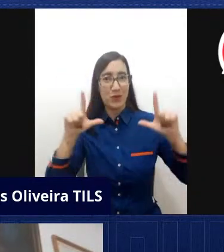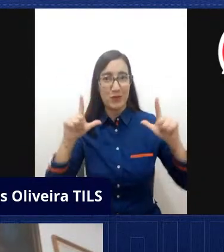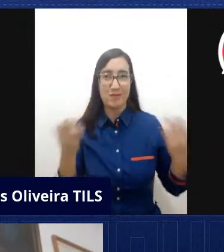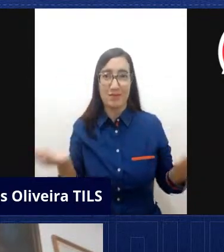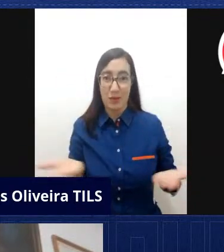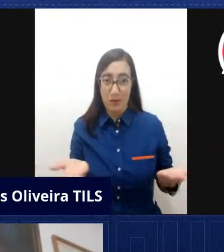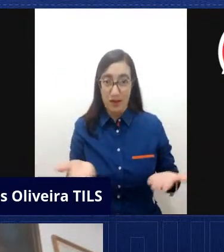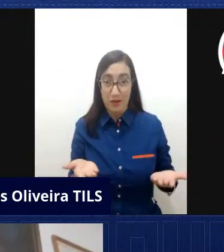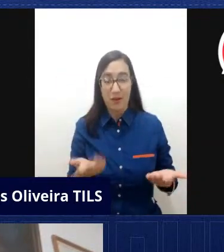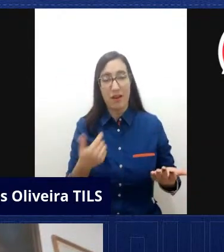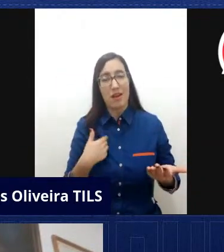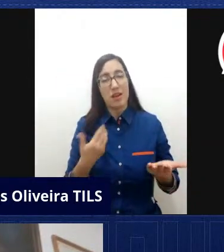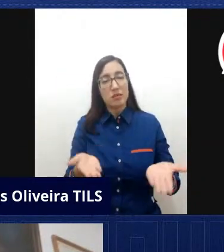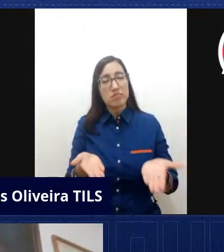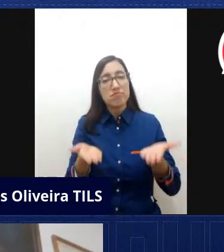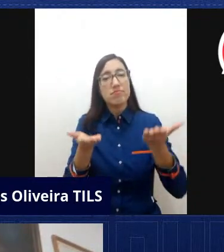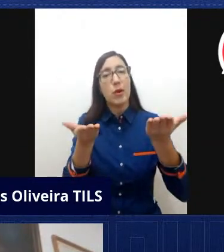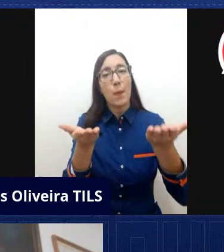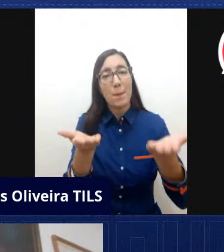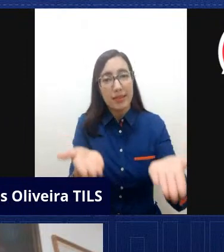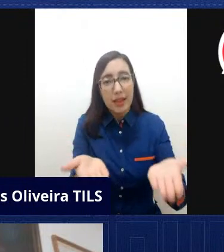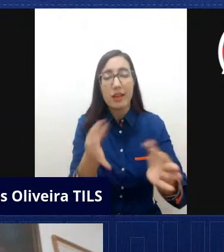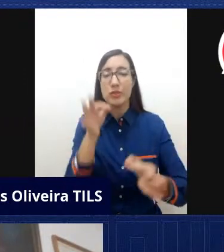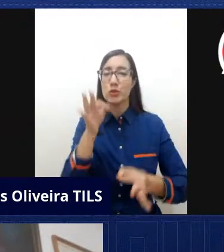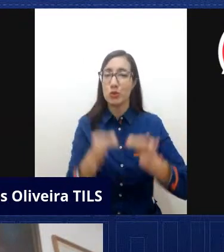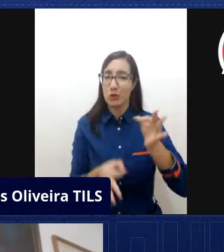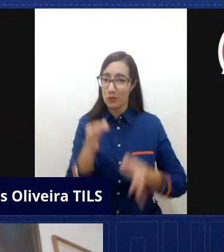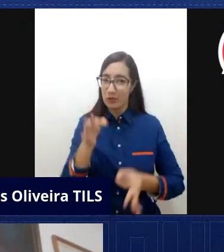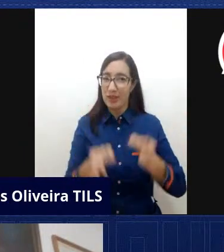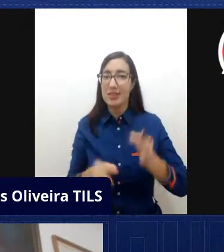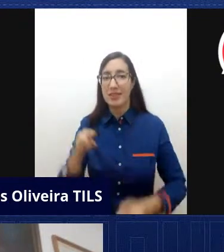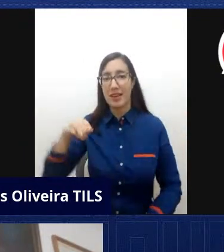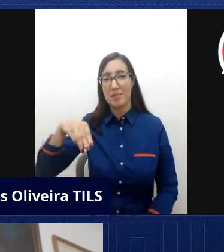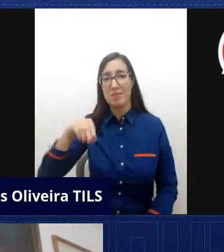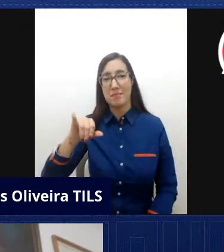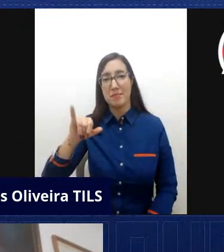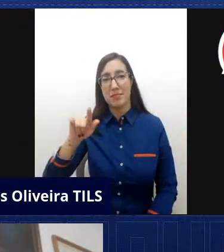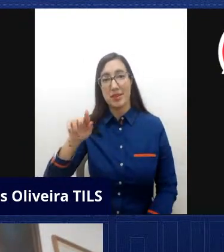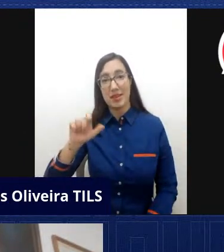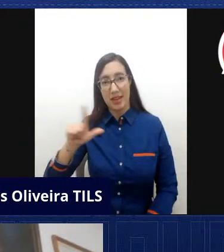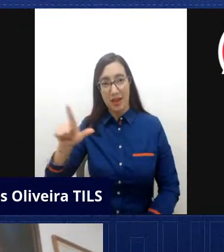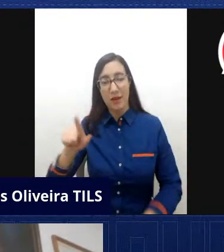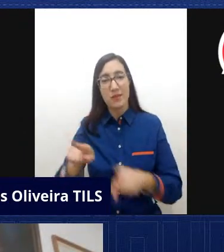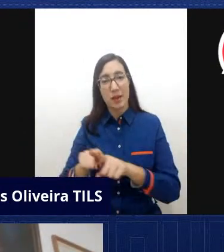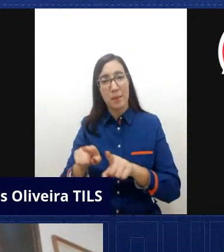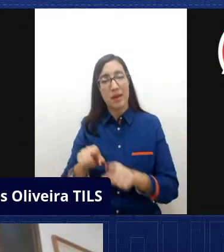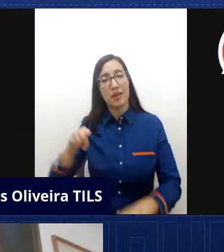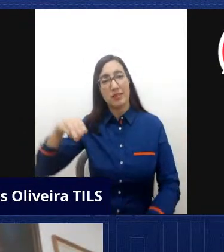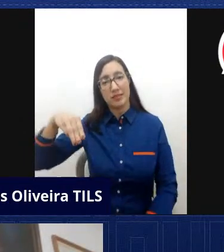dedicada a Mirtes e à justiça a Miguel, né? Não tem como a gente não